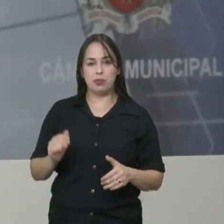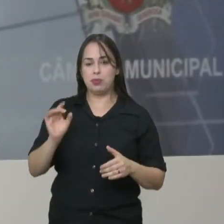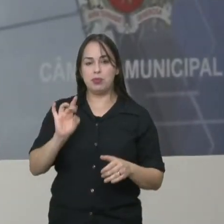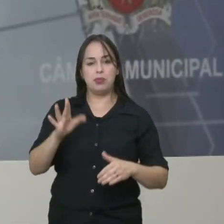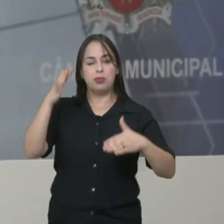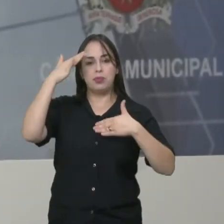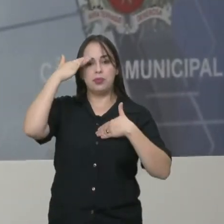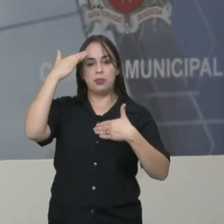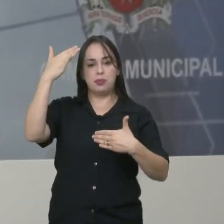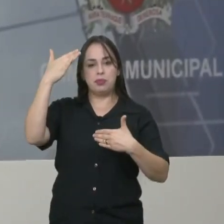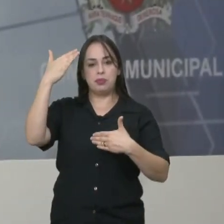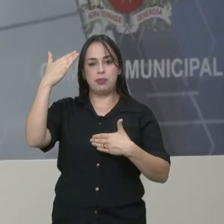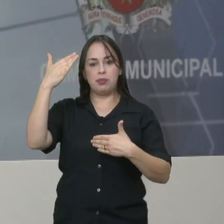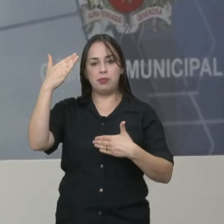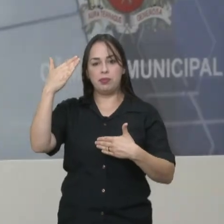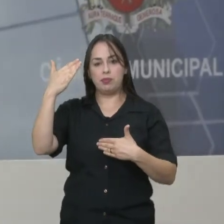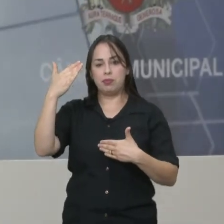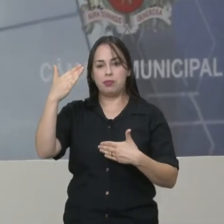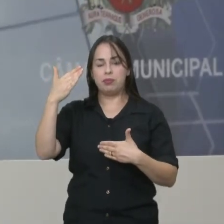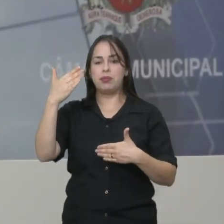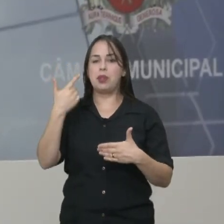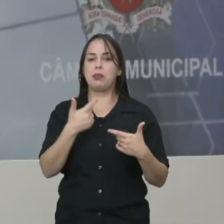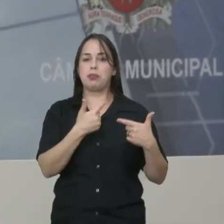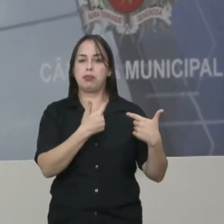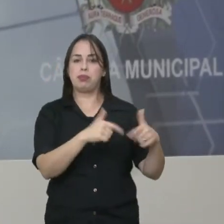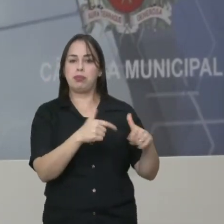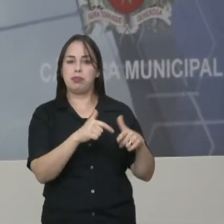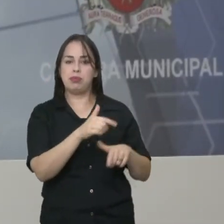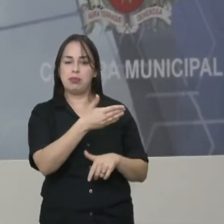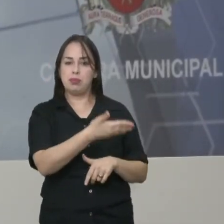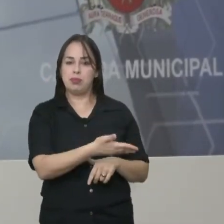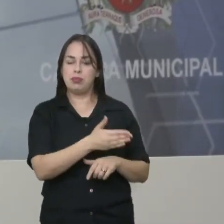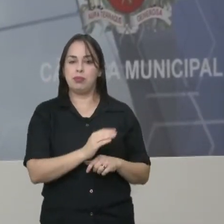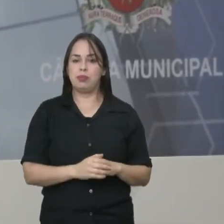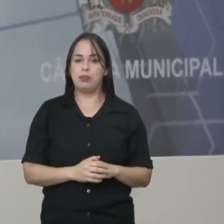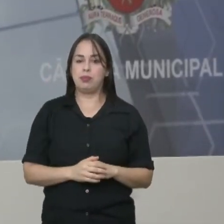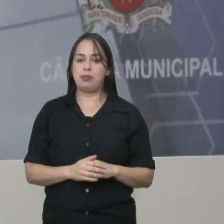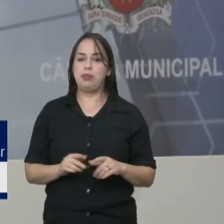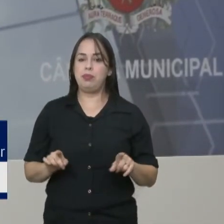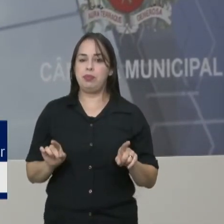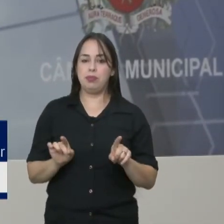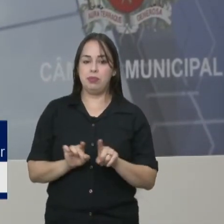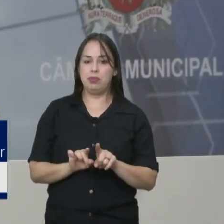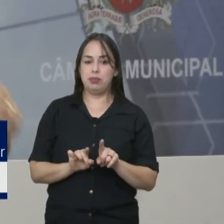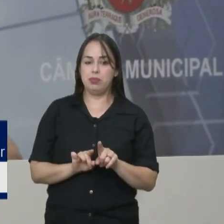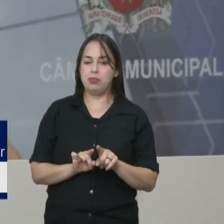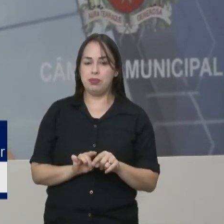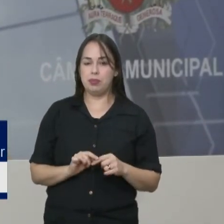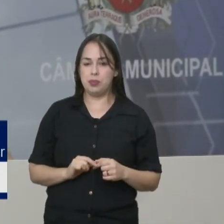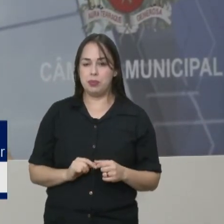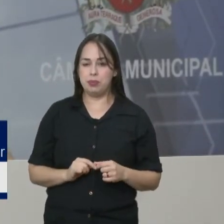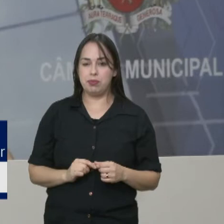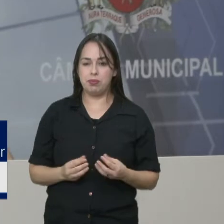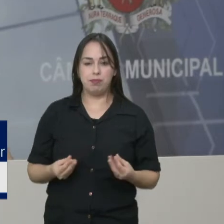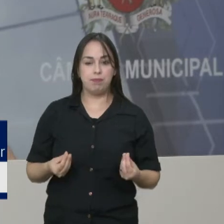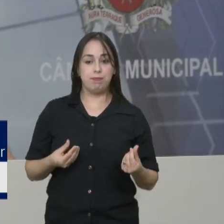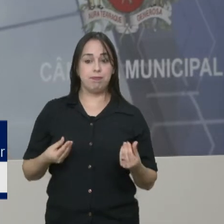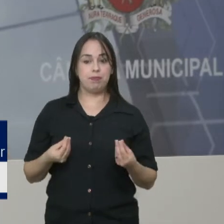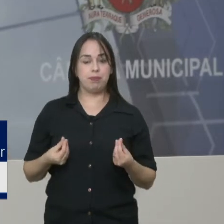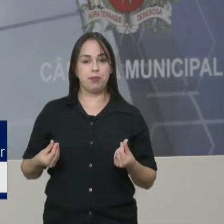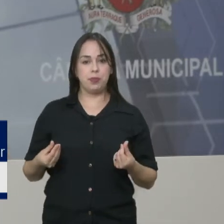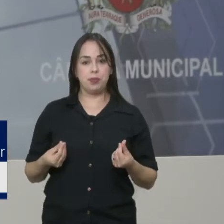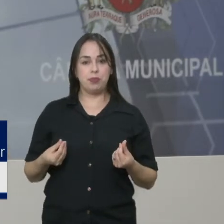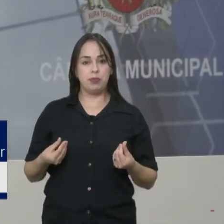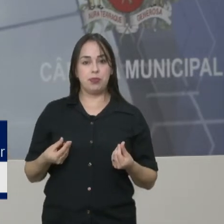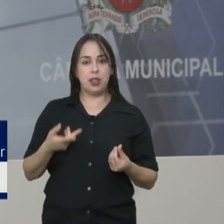agradecer, né, por este serviço prestado à cidade e também de poder